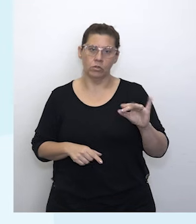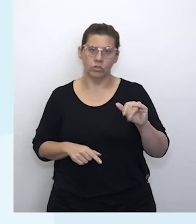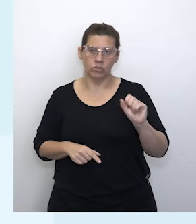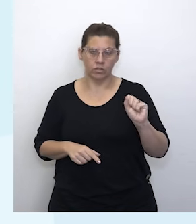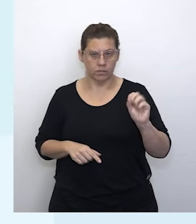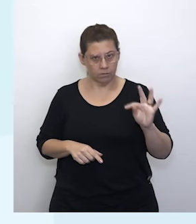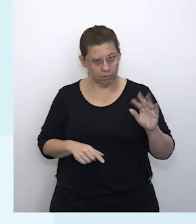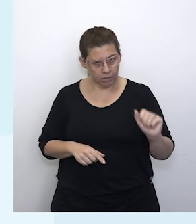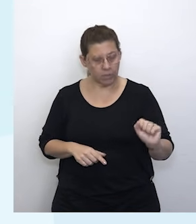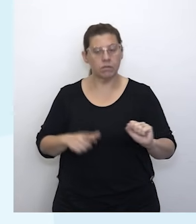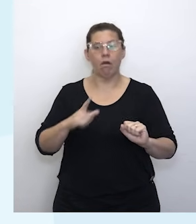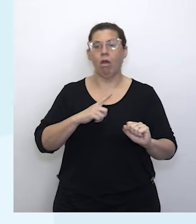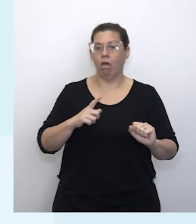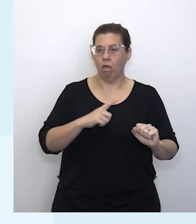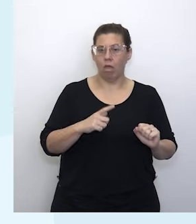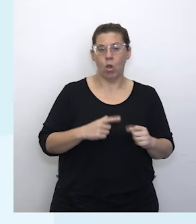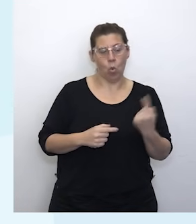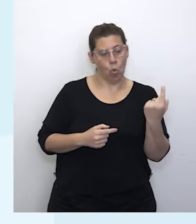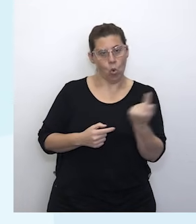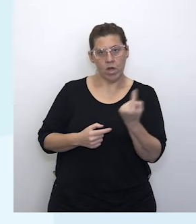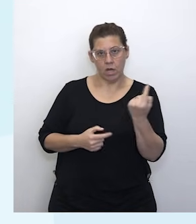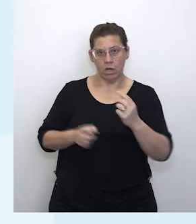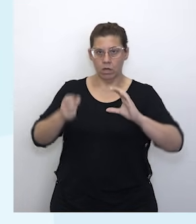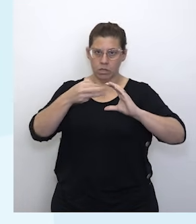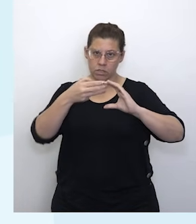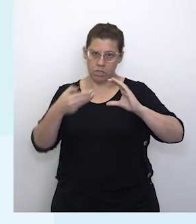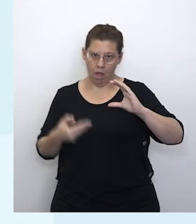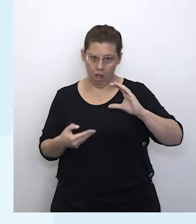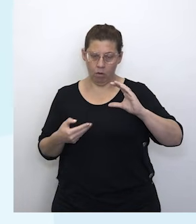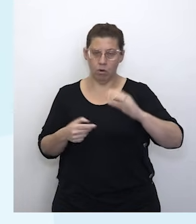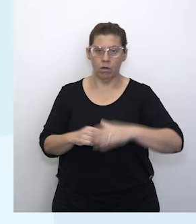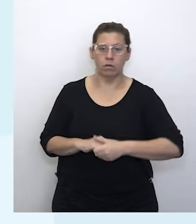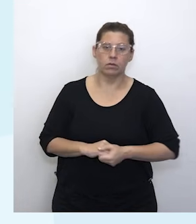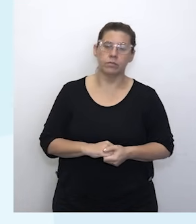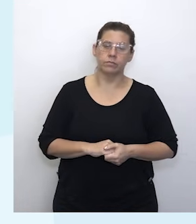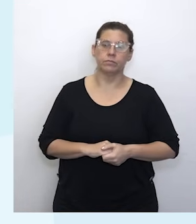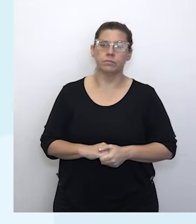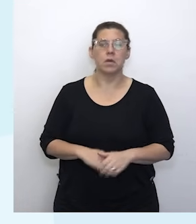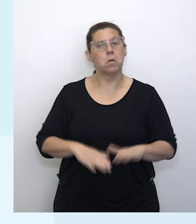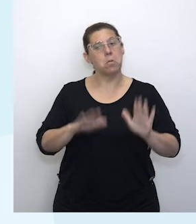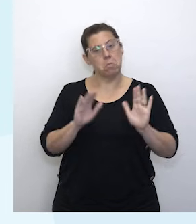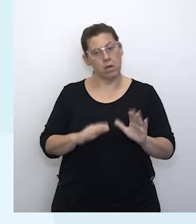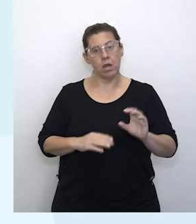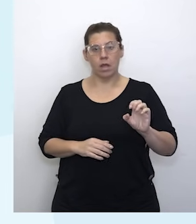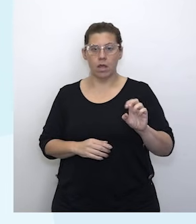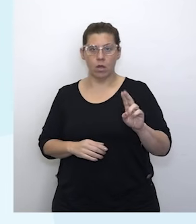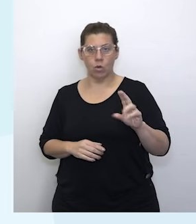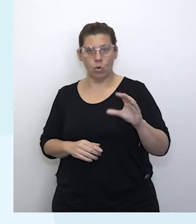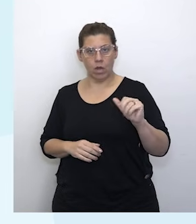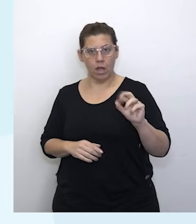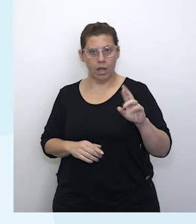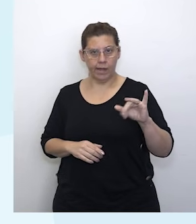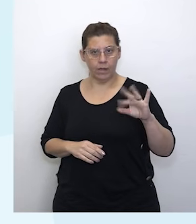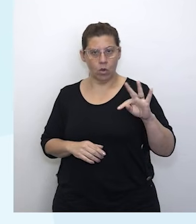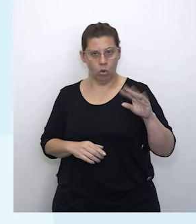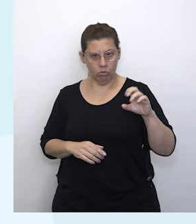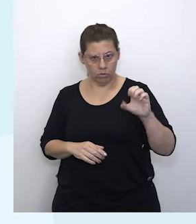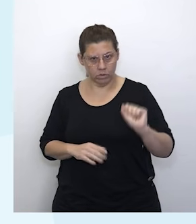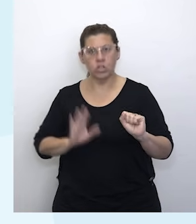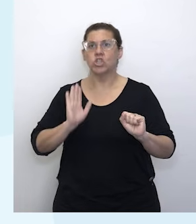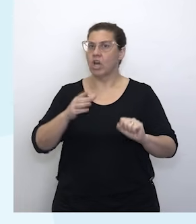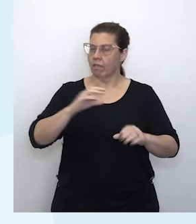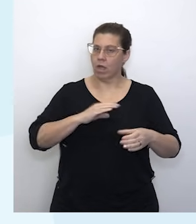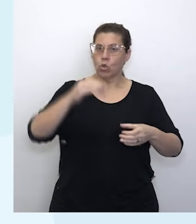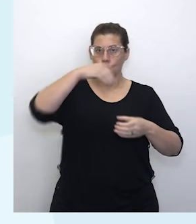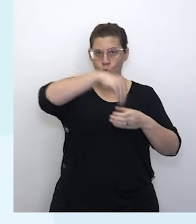protistas? São seres unicelulares, formados por uma célula, porém são eucariontes. A sua célula já apresenta